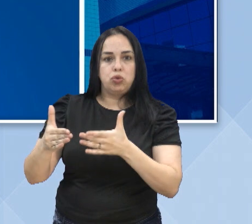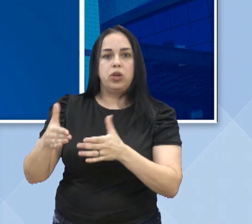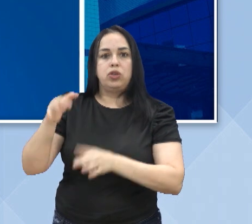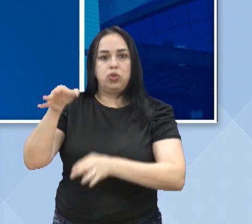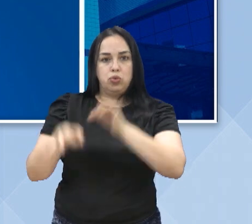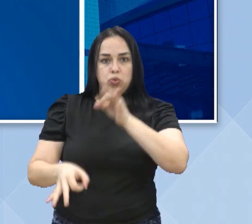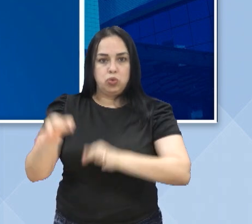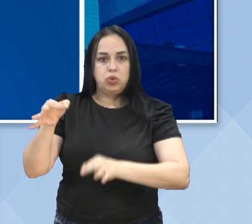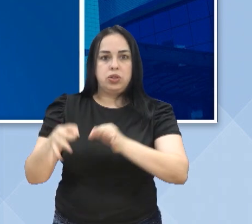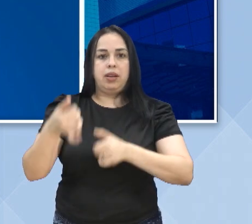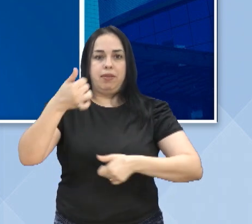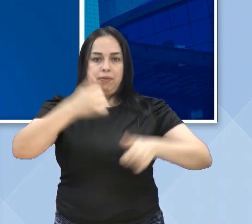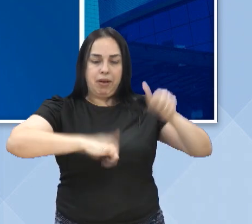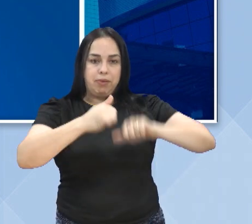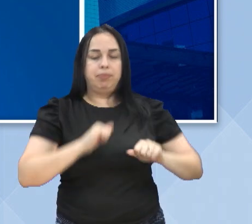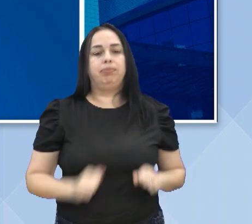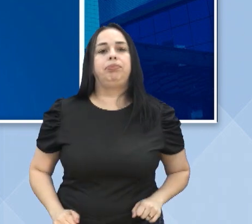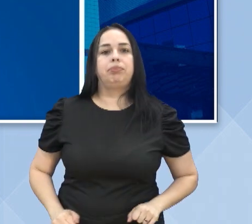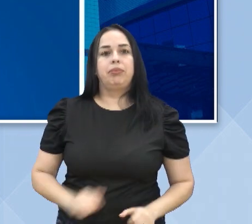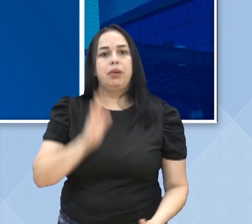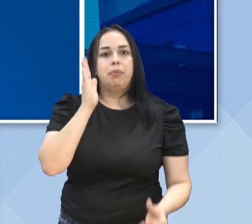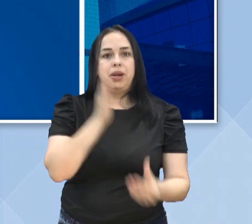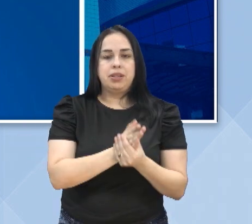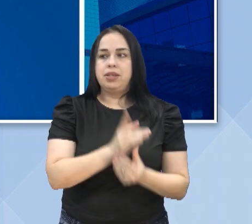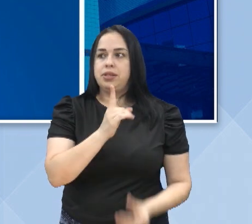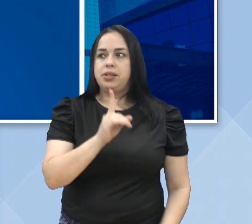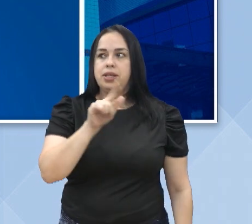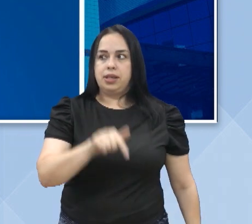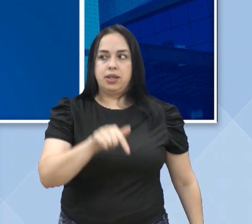Justiça. Processo número